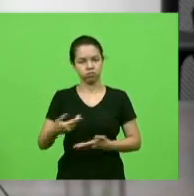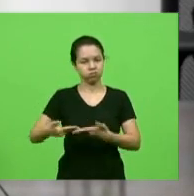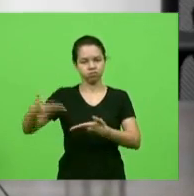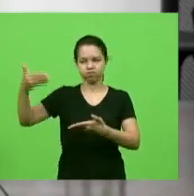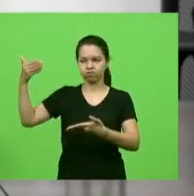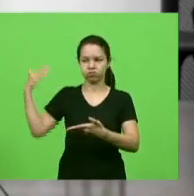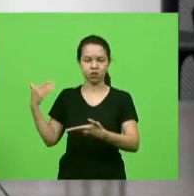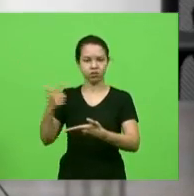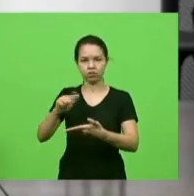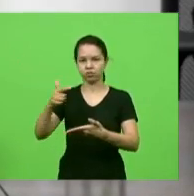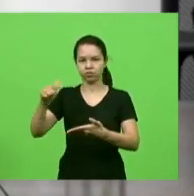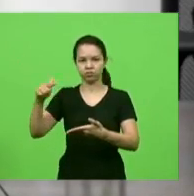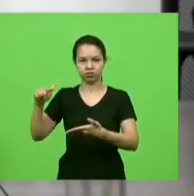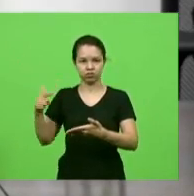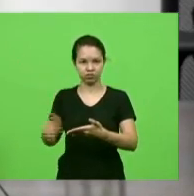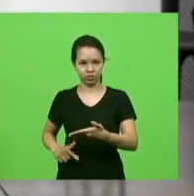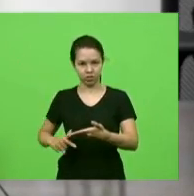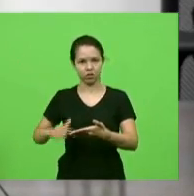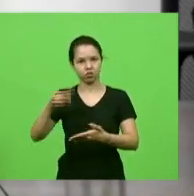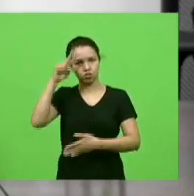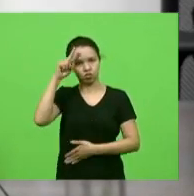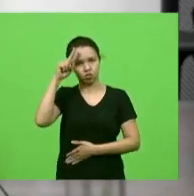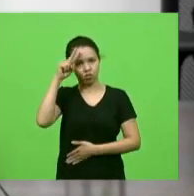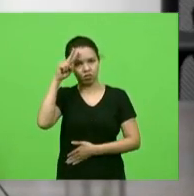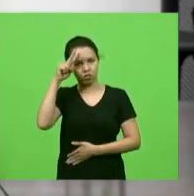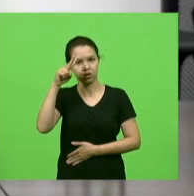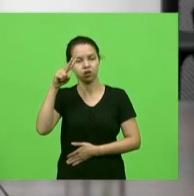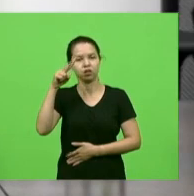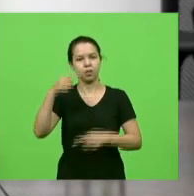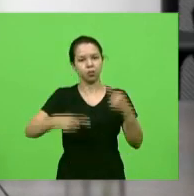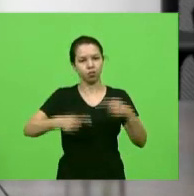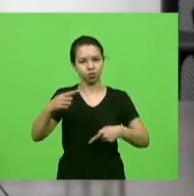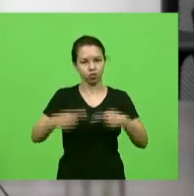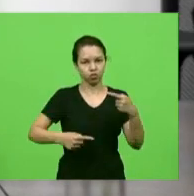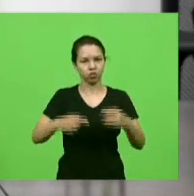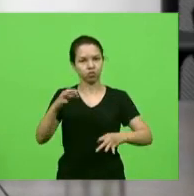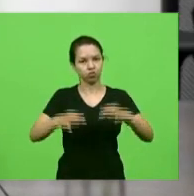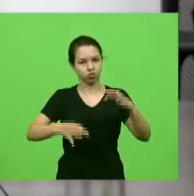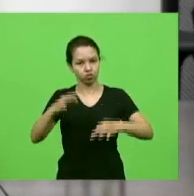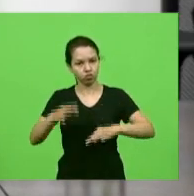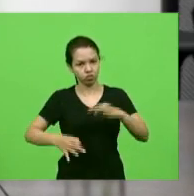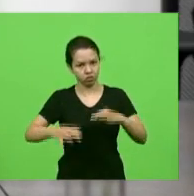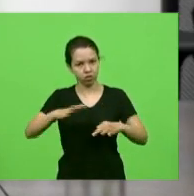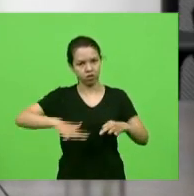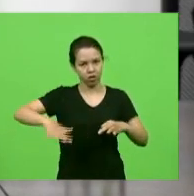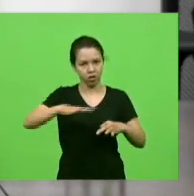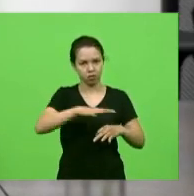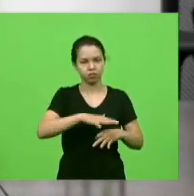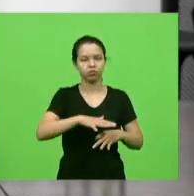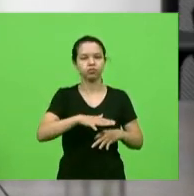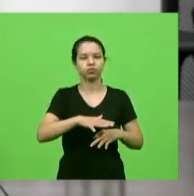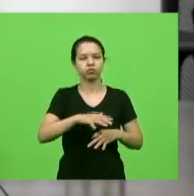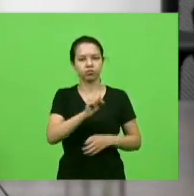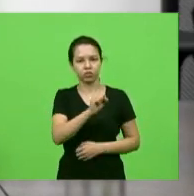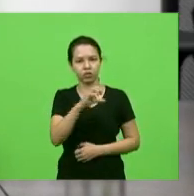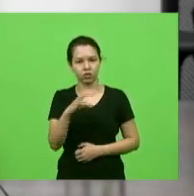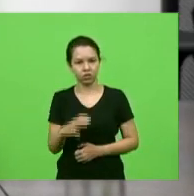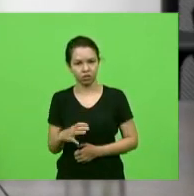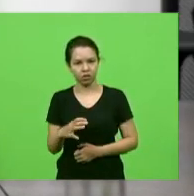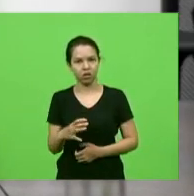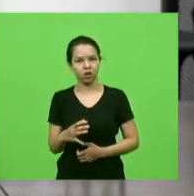da política e do judiciário catarinense. Temos sob os nossos ombros e